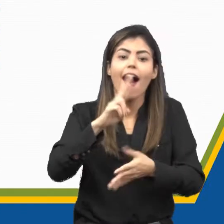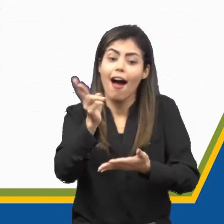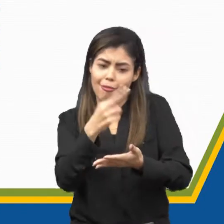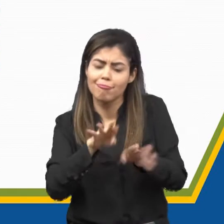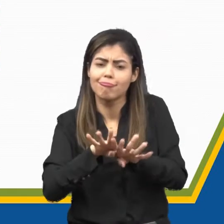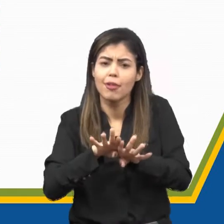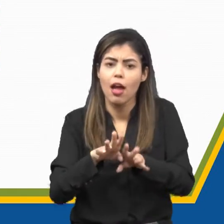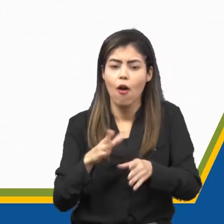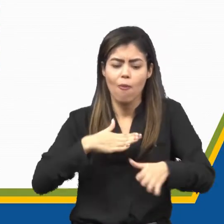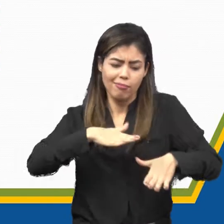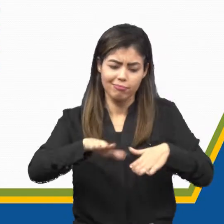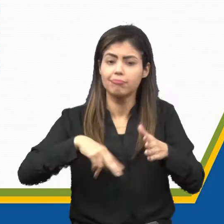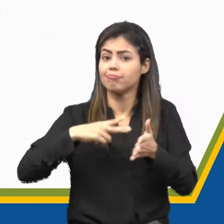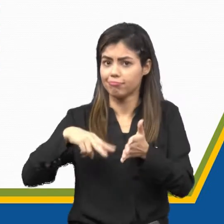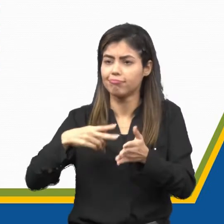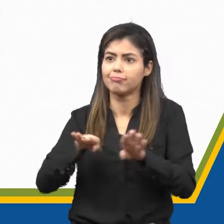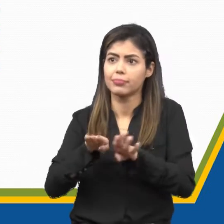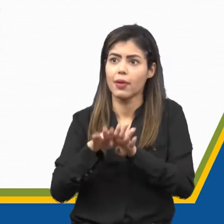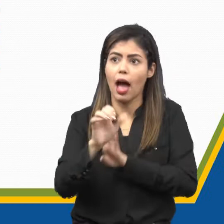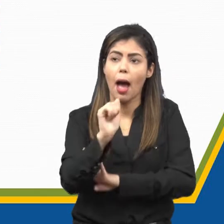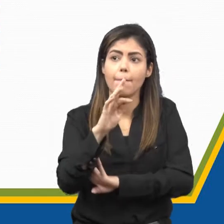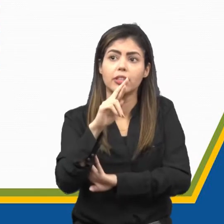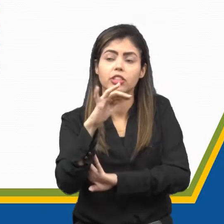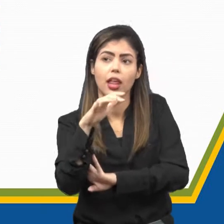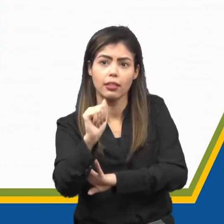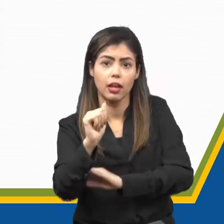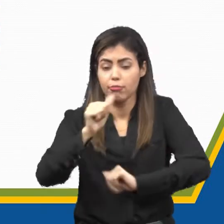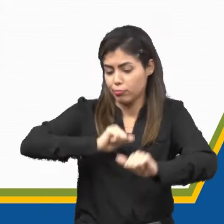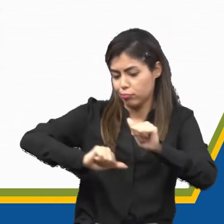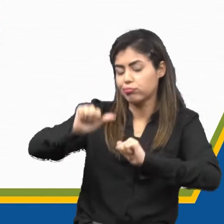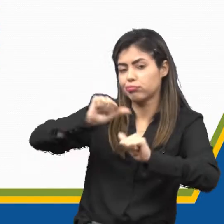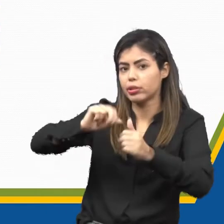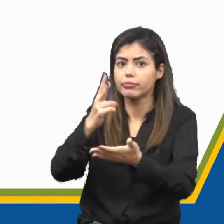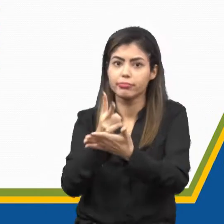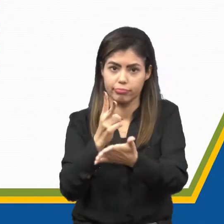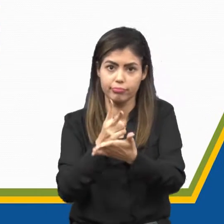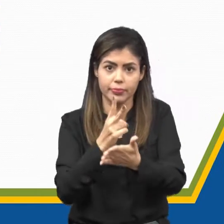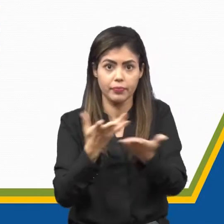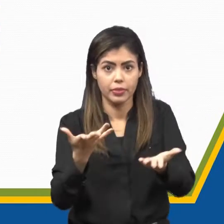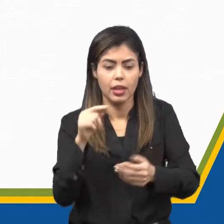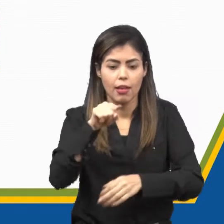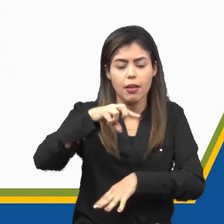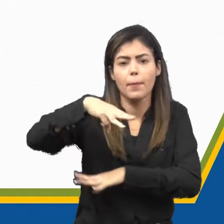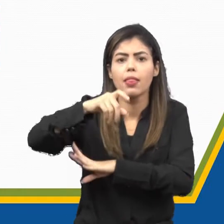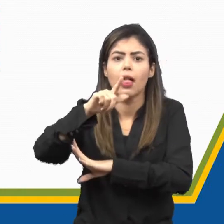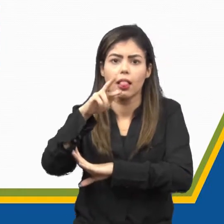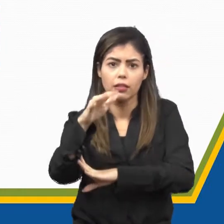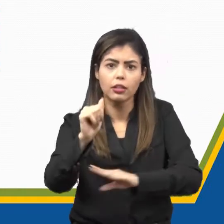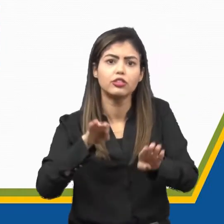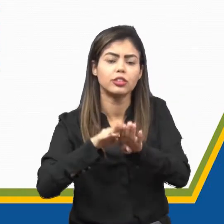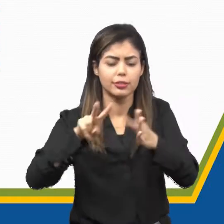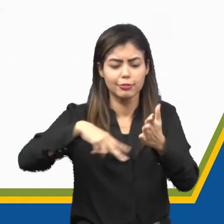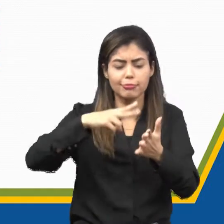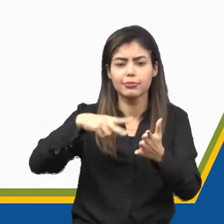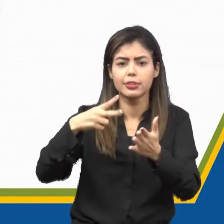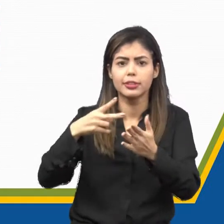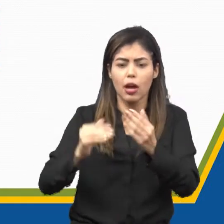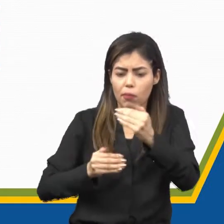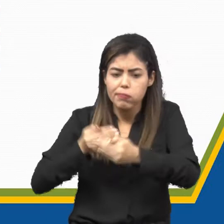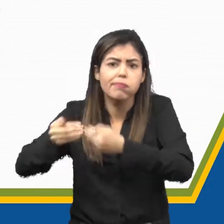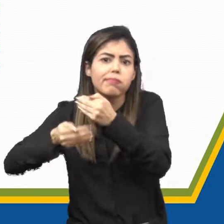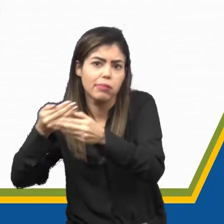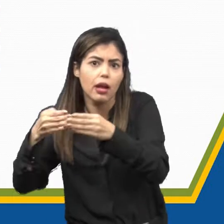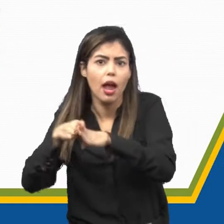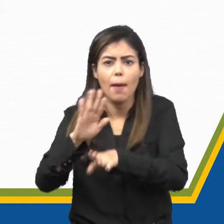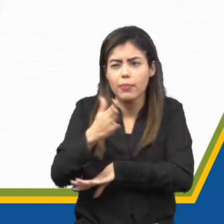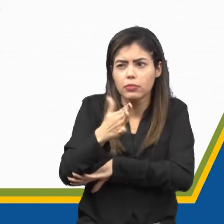uma dança abstrata e em constante transformação. Esta modalidade de dança se desenvolveu em meados do